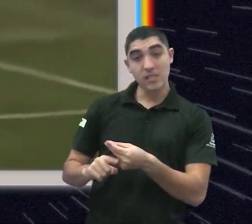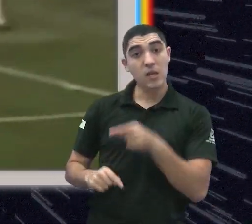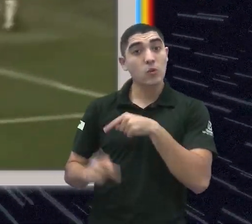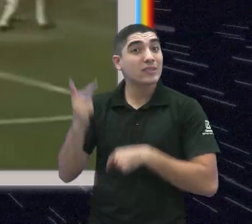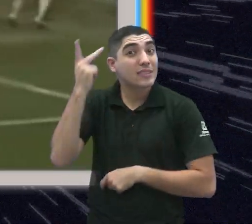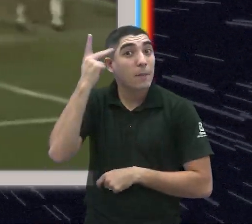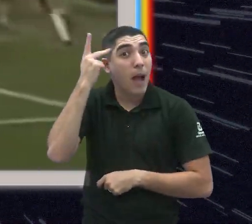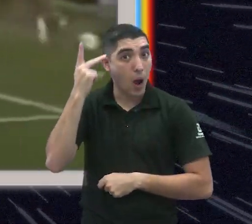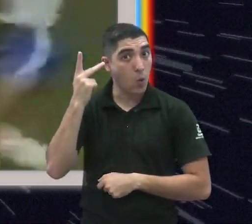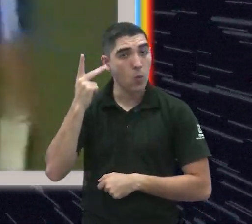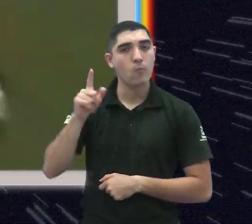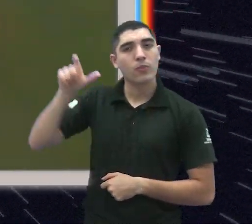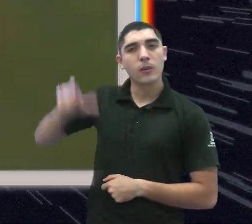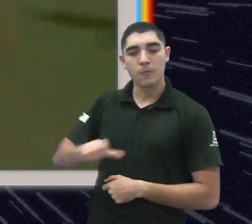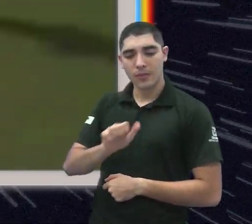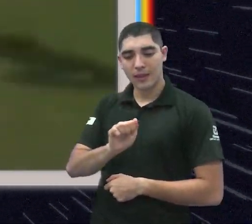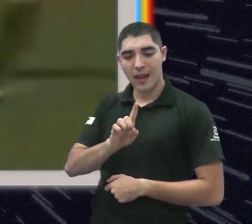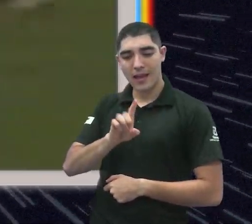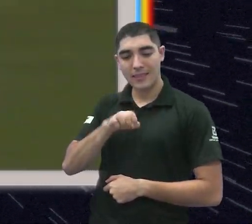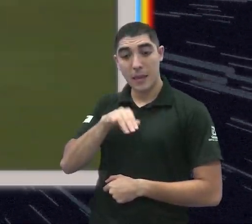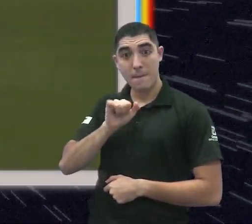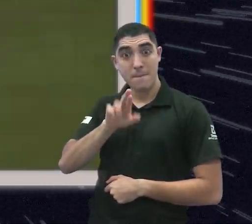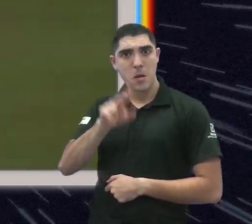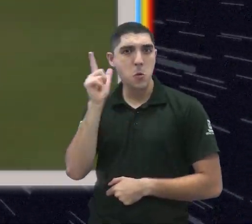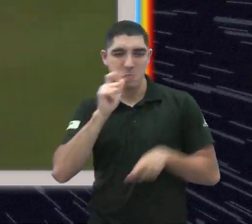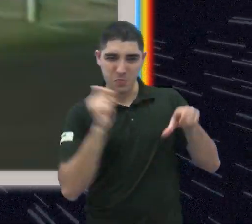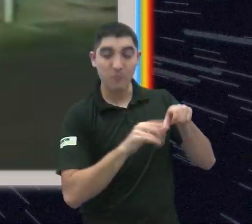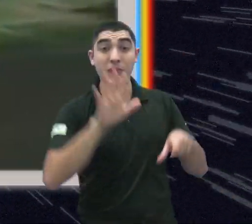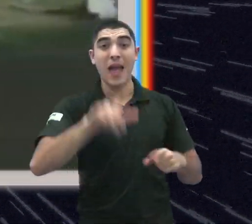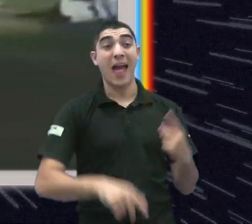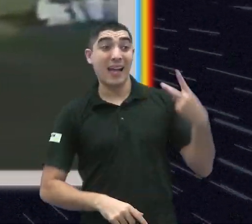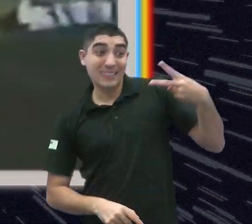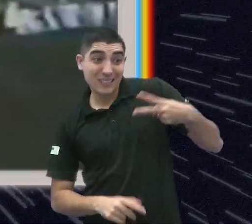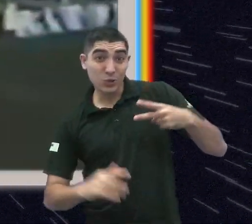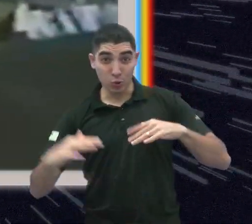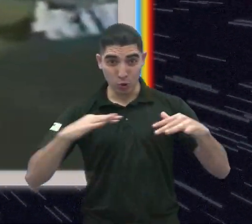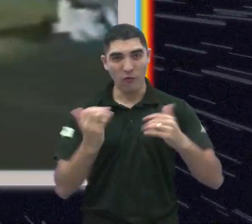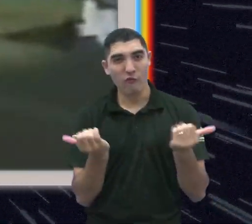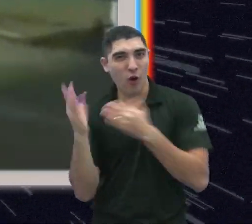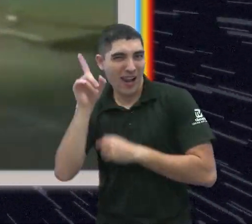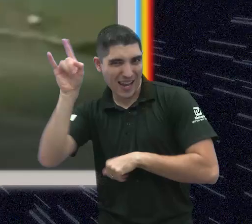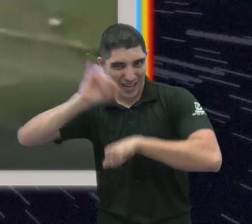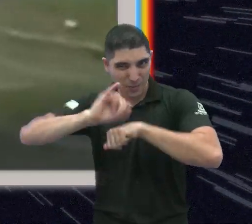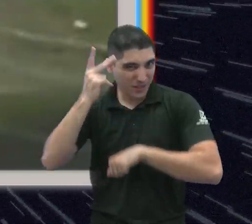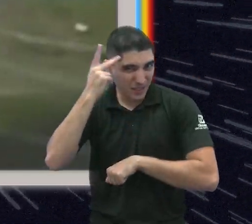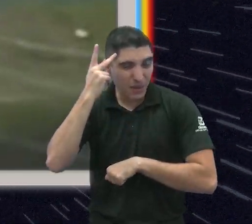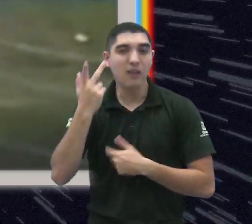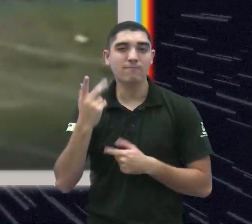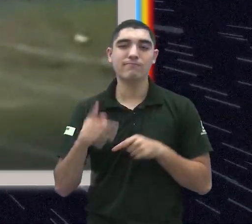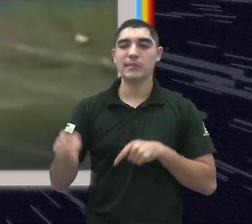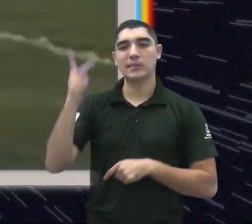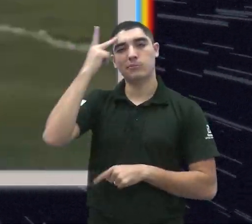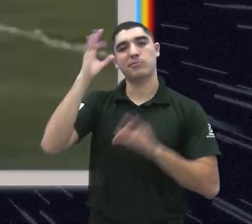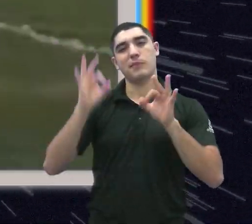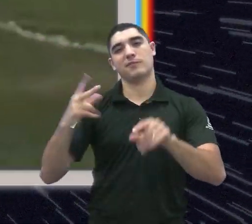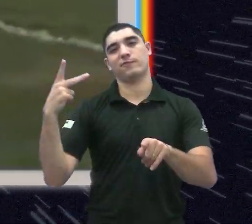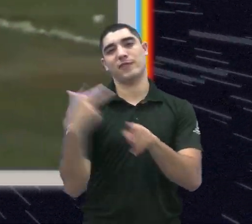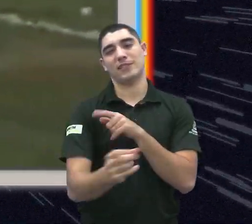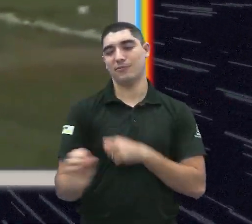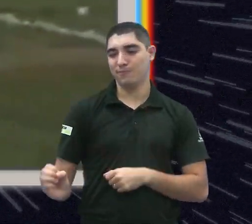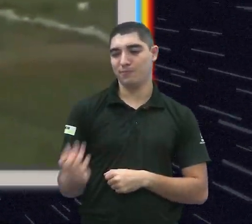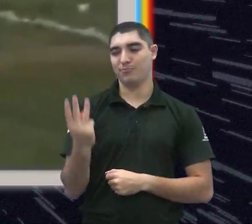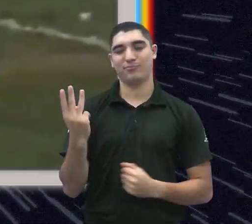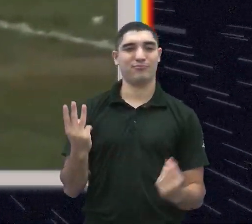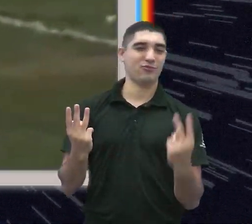jogo, disputado no Martins Pereira com gol de Ademir Melo. Mas no jogo da volta, no Morumbi, a vitória do São Paulo